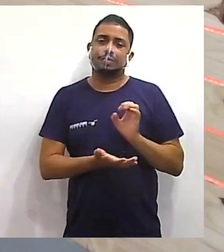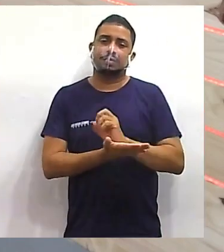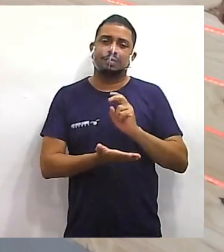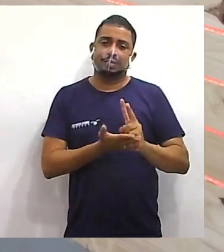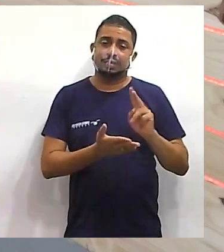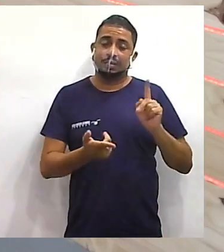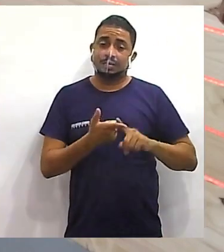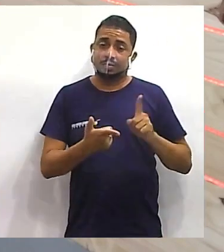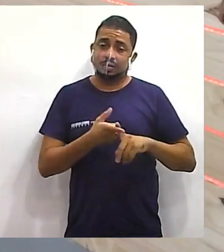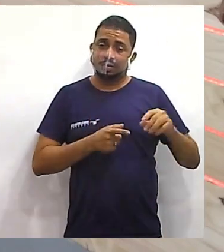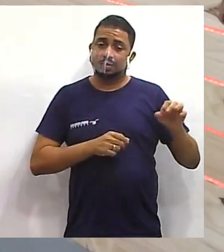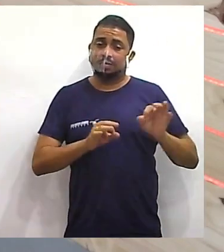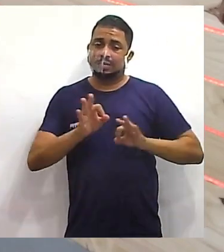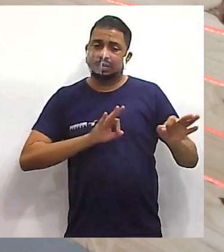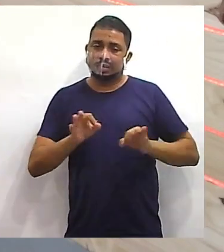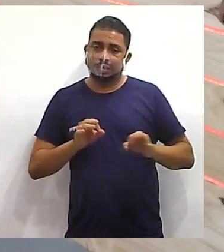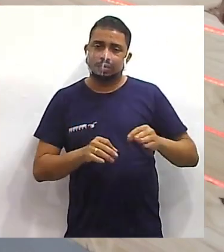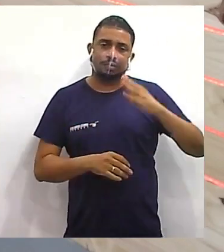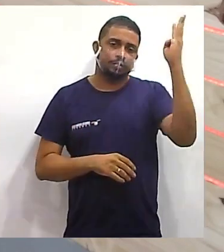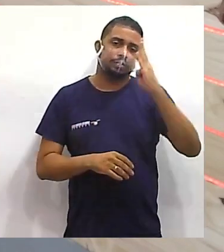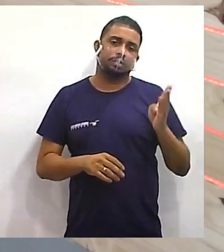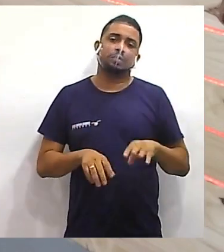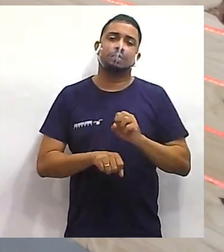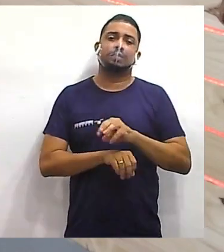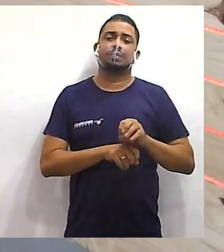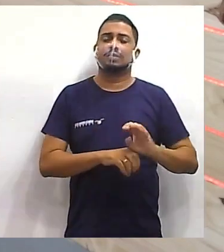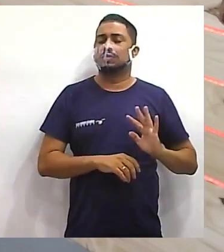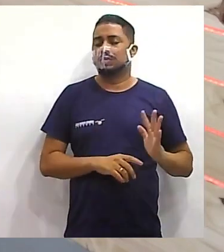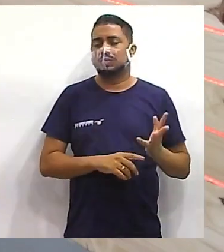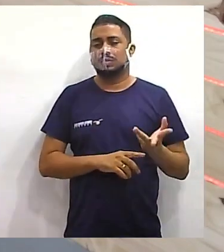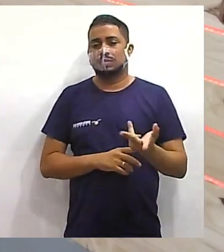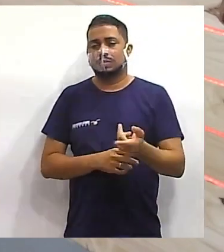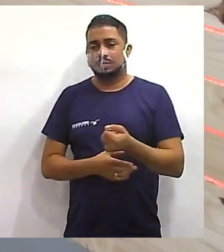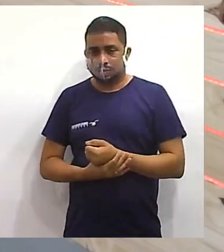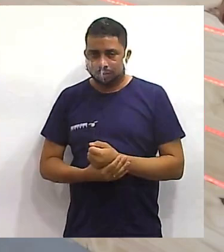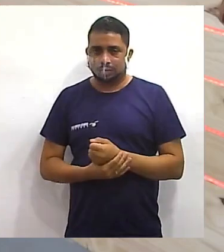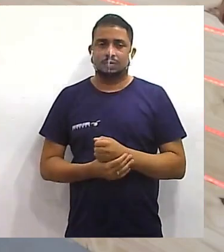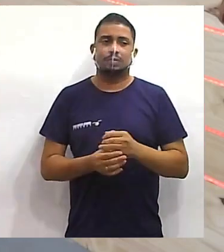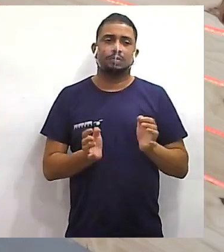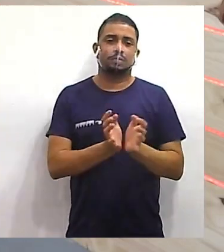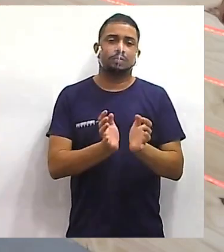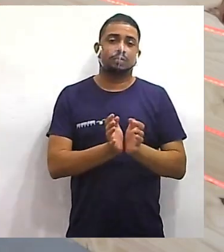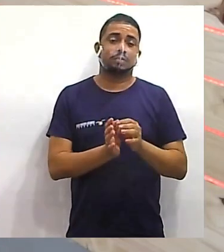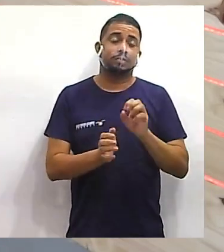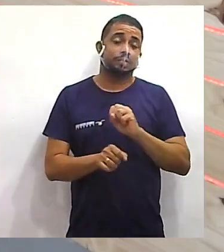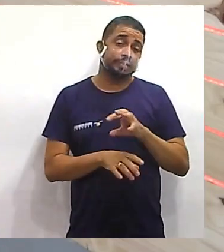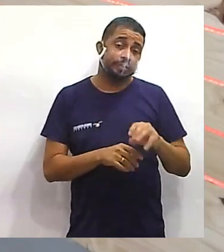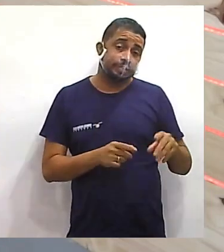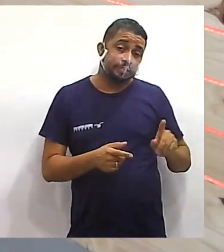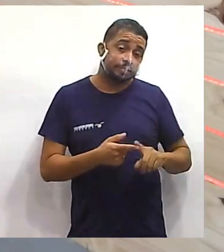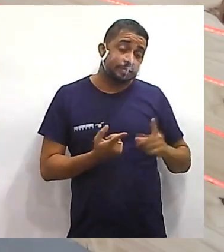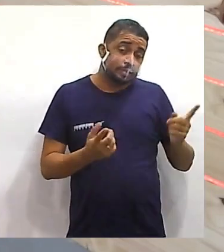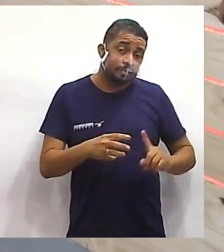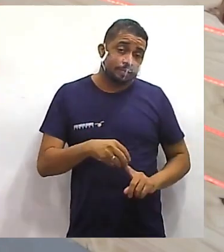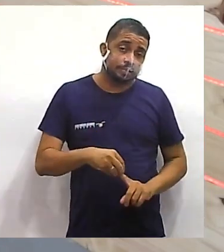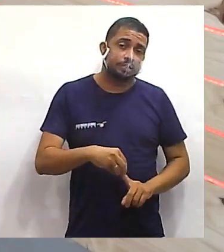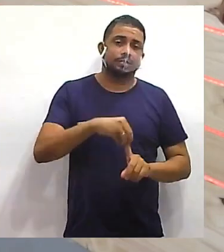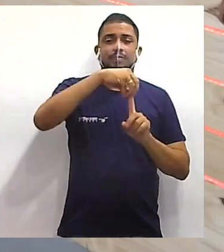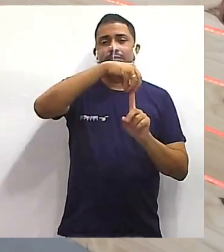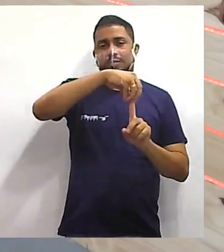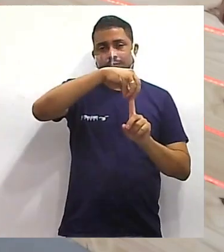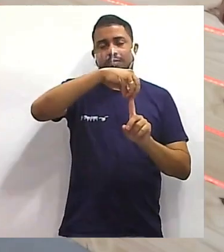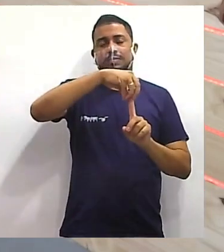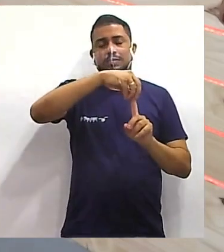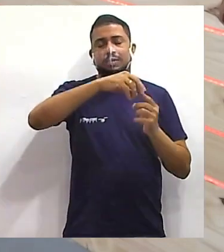o Plano Nacional de Educação, enfim, com todos os norteadores, né, da educação, mas principalmente,